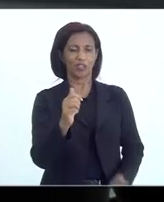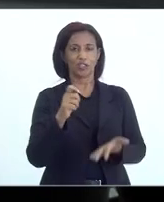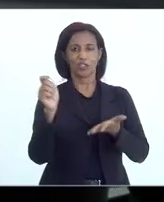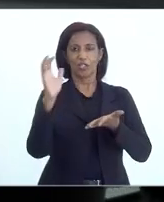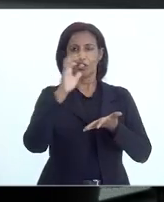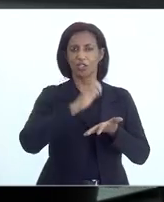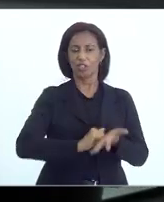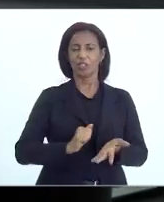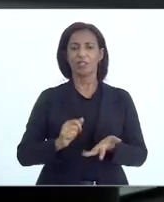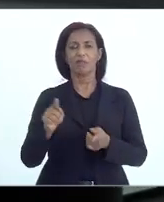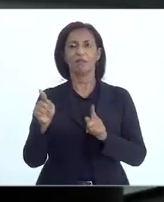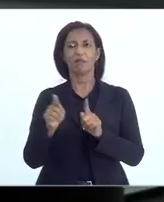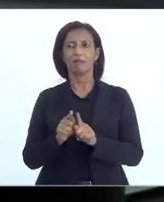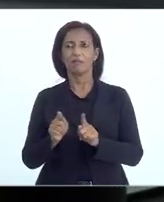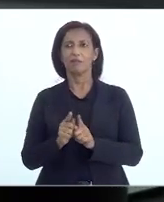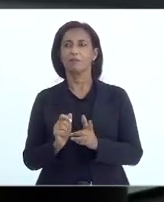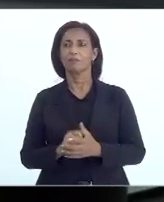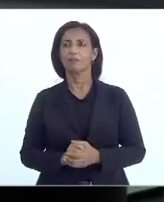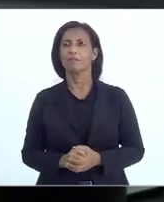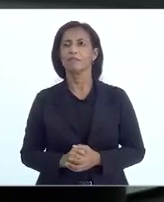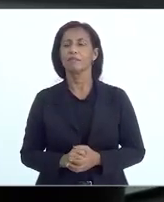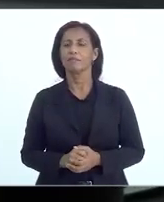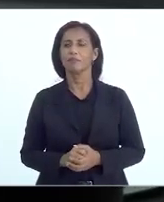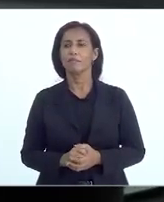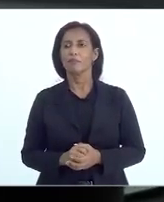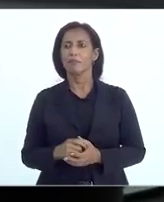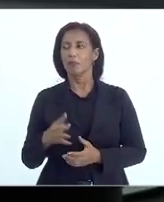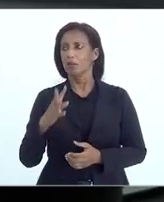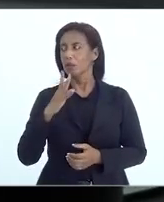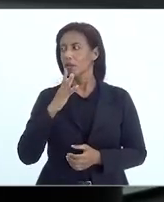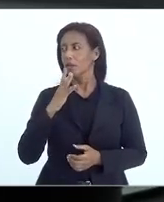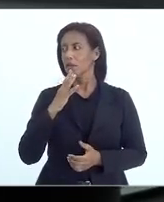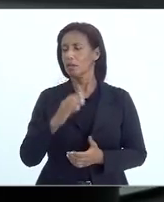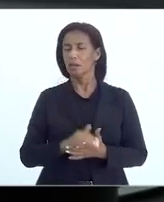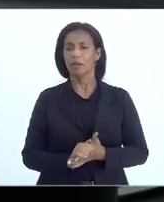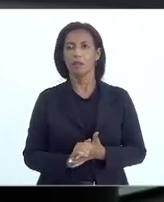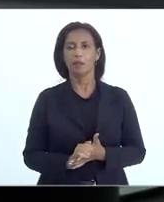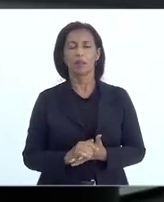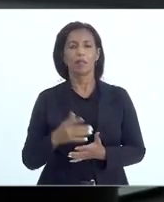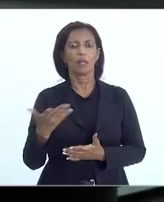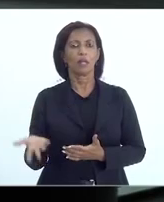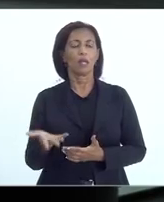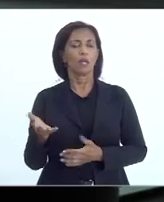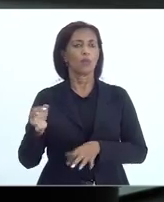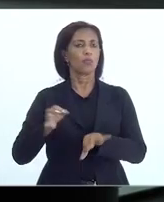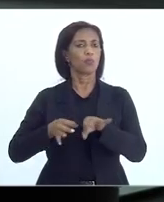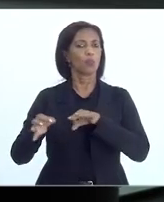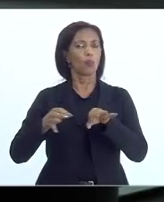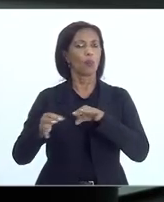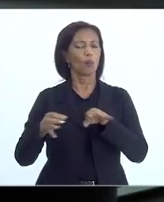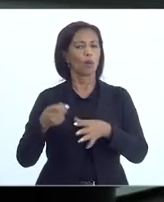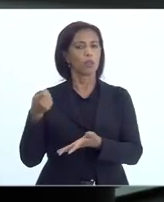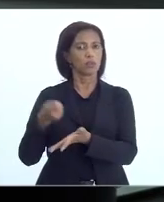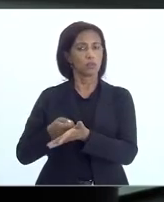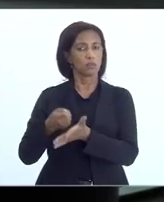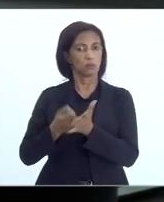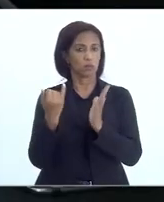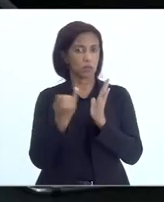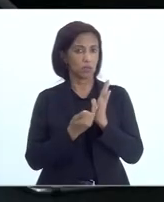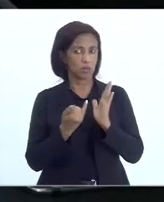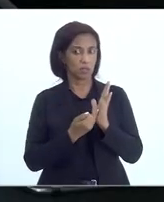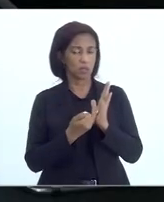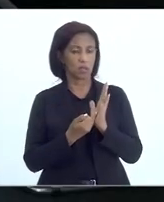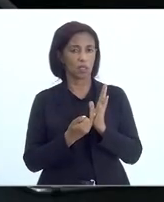inscrição do candidato implicará o conhecimento EA tácita aceitação das normas e condições estabelecidas neste edital